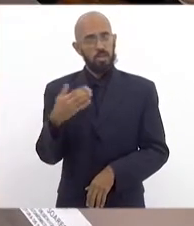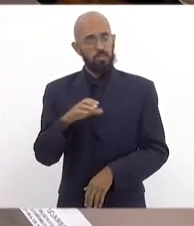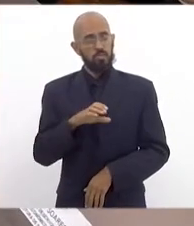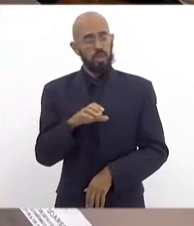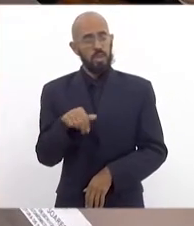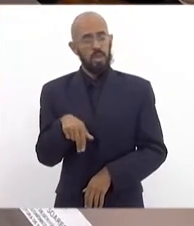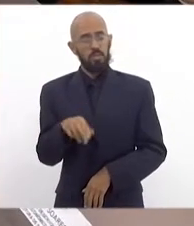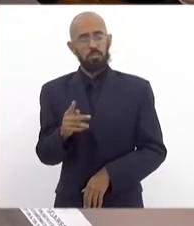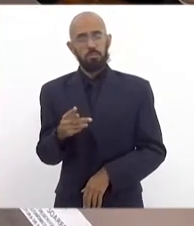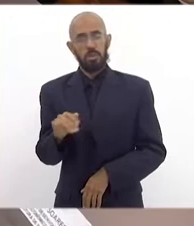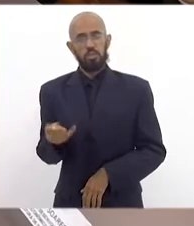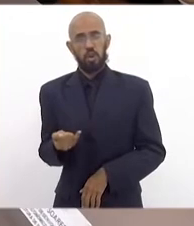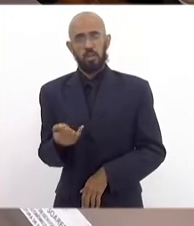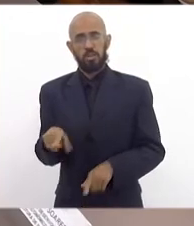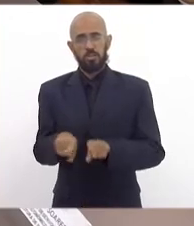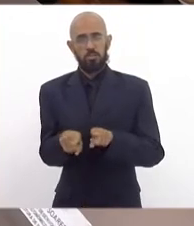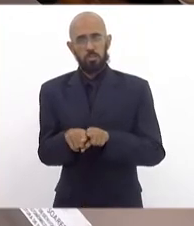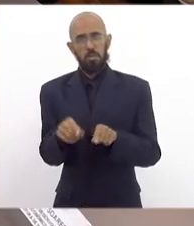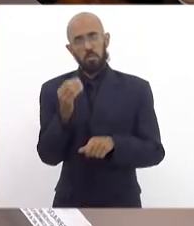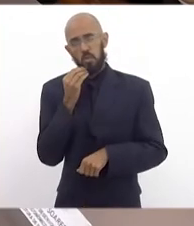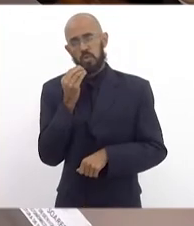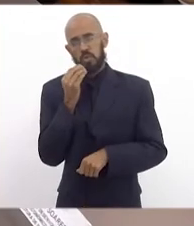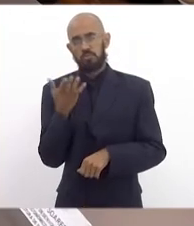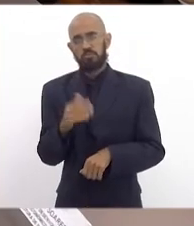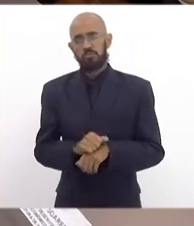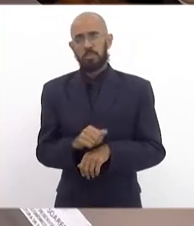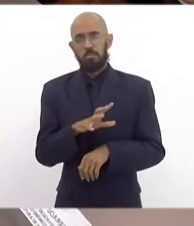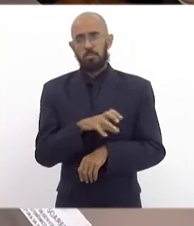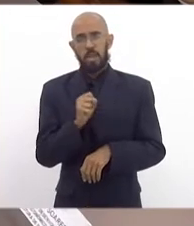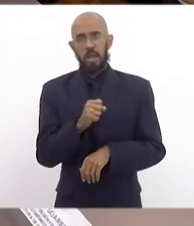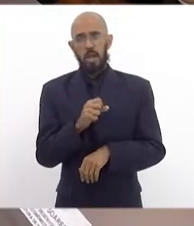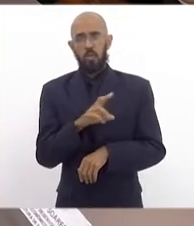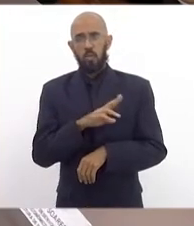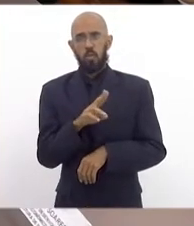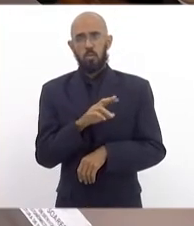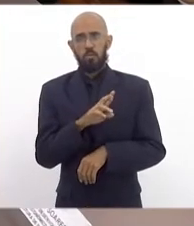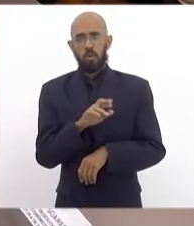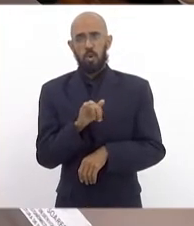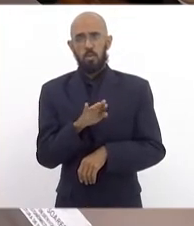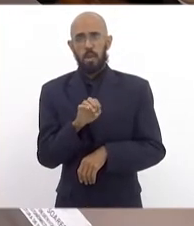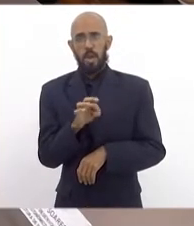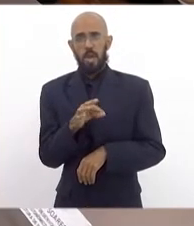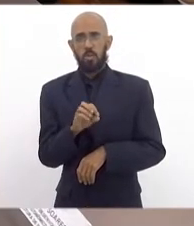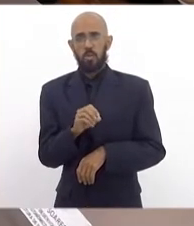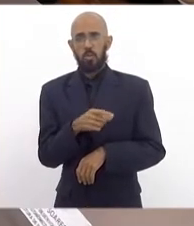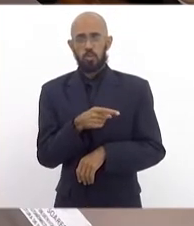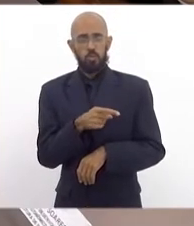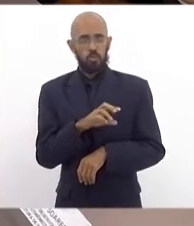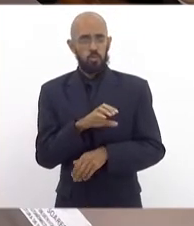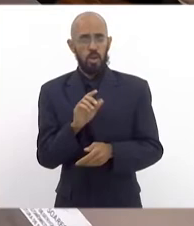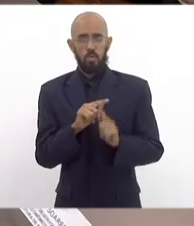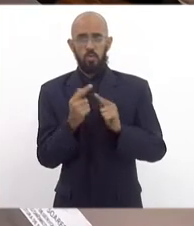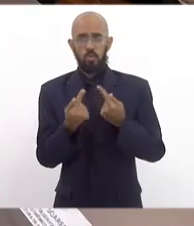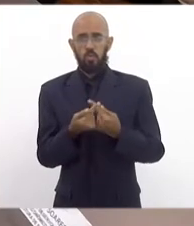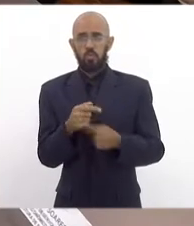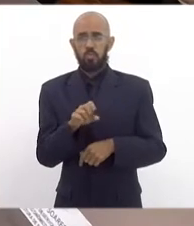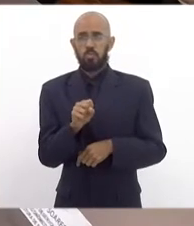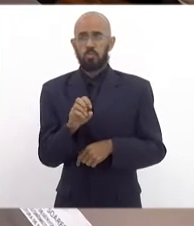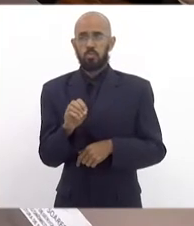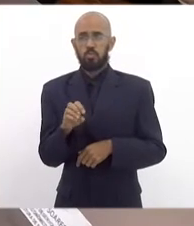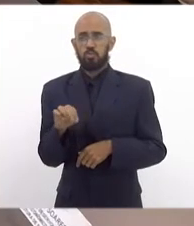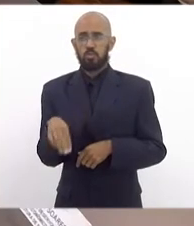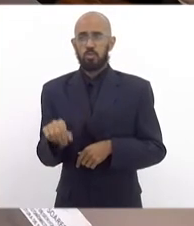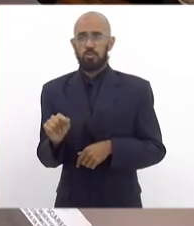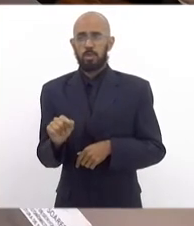é uma pessoa física pegar pegou o nome por exemplo do Roberto já tá aí do grupo soma pegou o nome por exemplo do toma